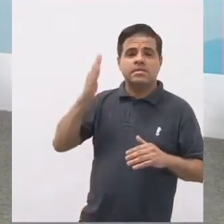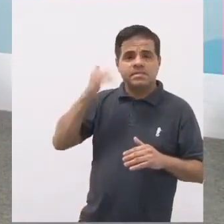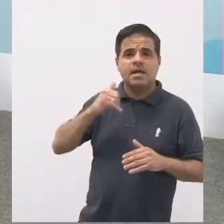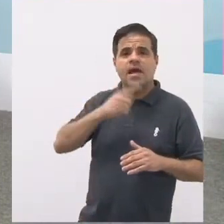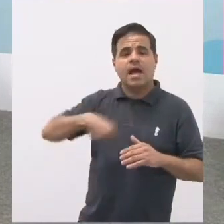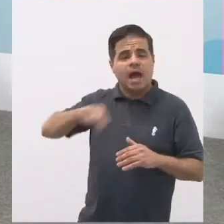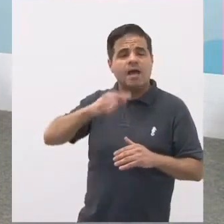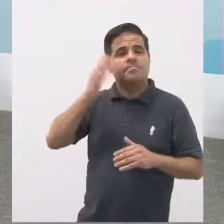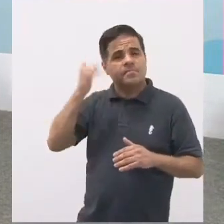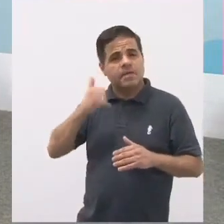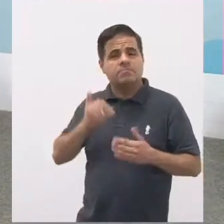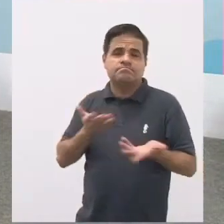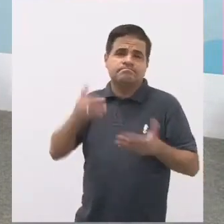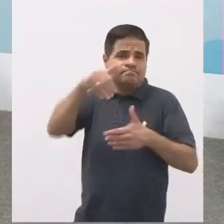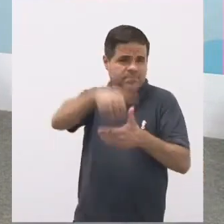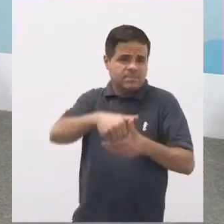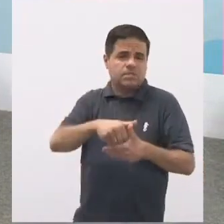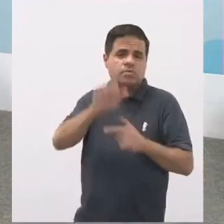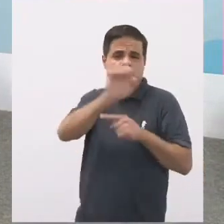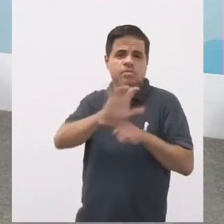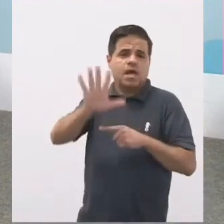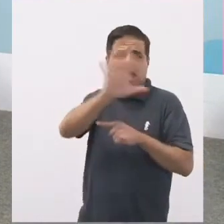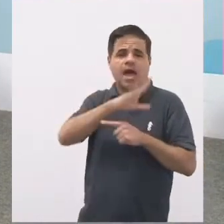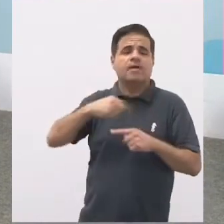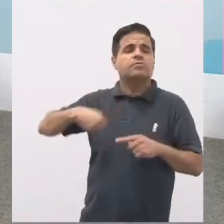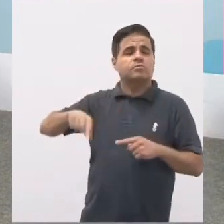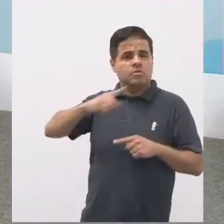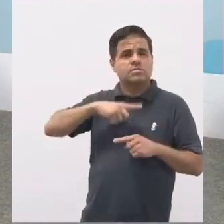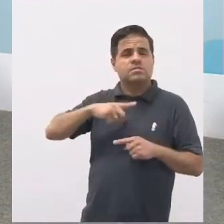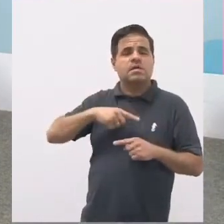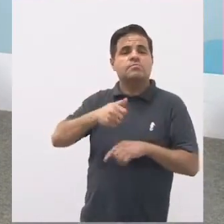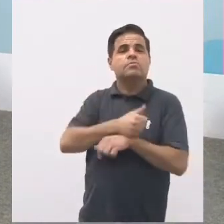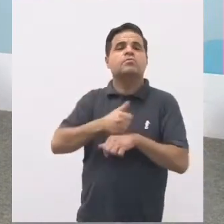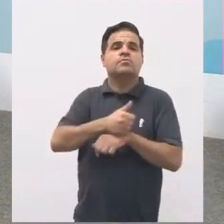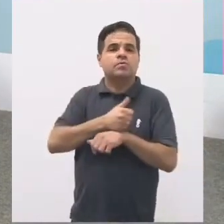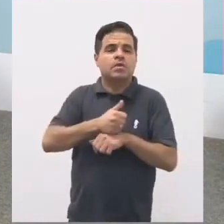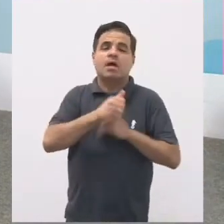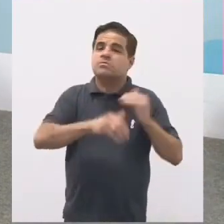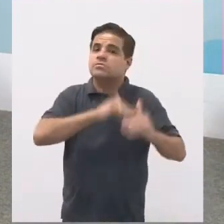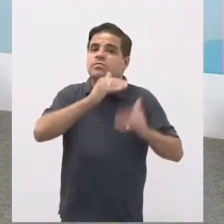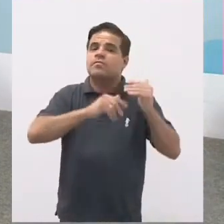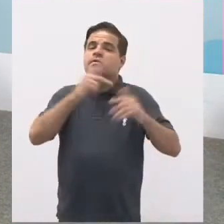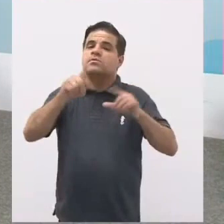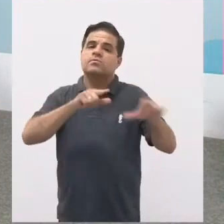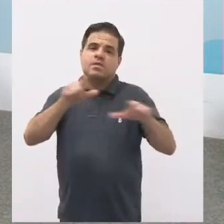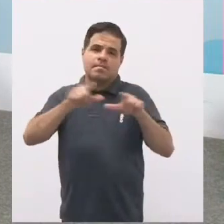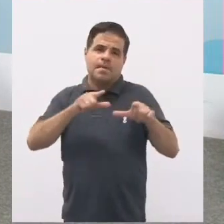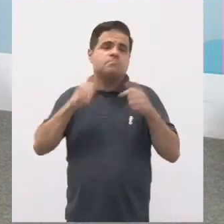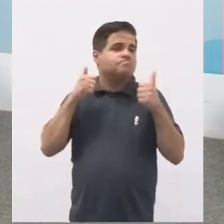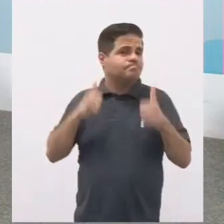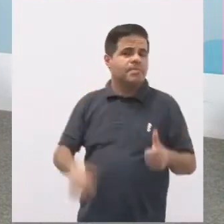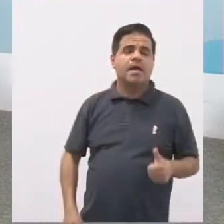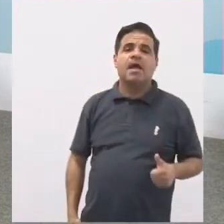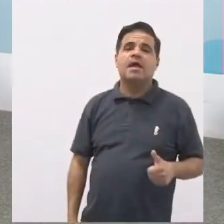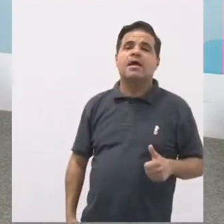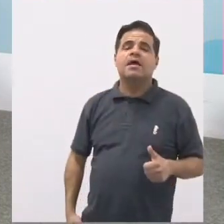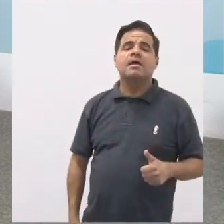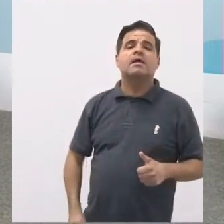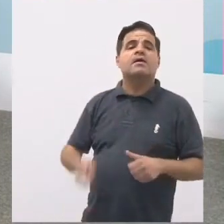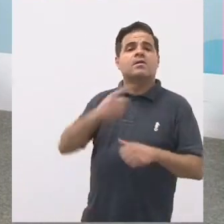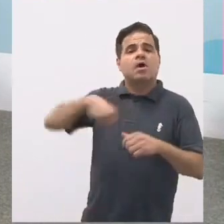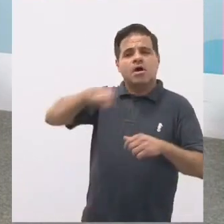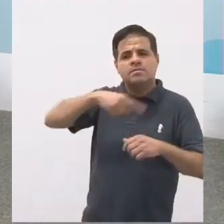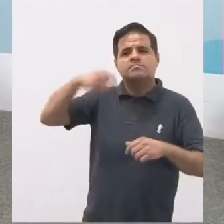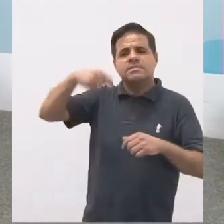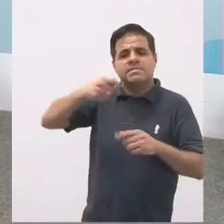que dentro do estado todo nós temos aí os profissionais desenvolvendo o seu trabalho muito bem, né? E a gente